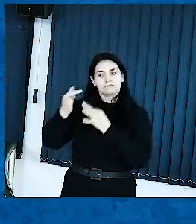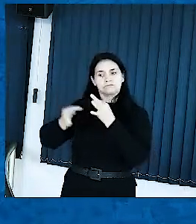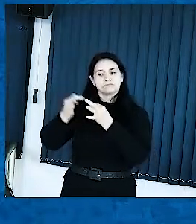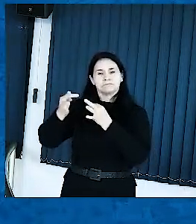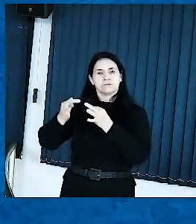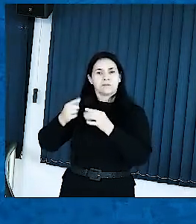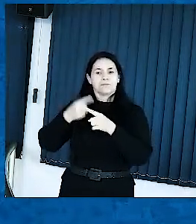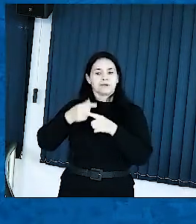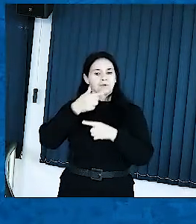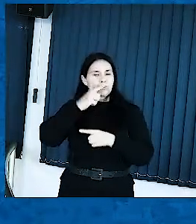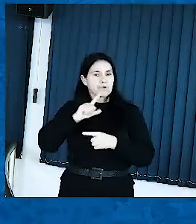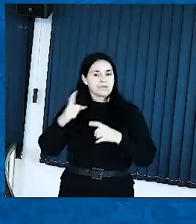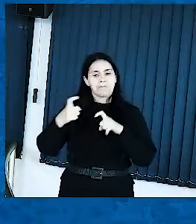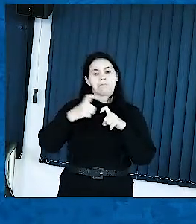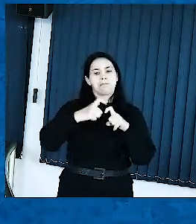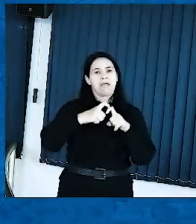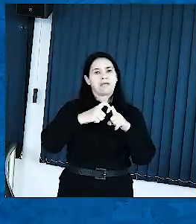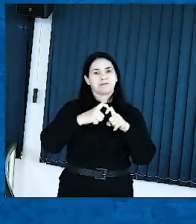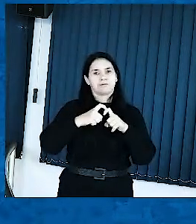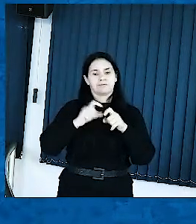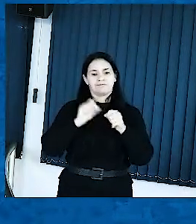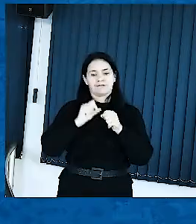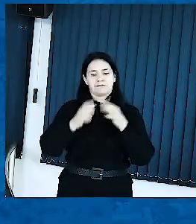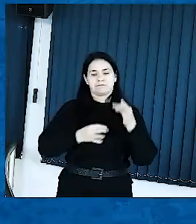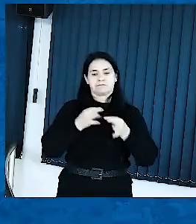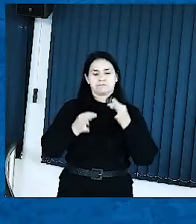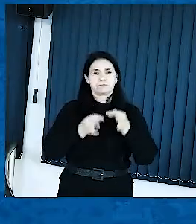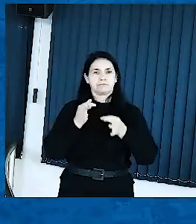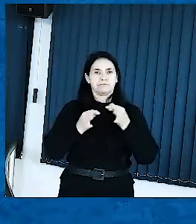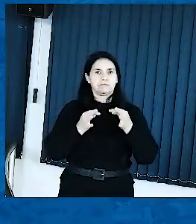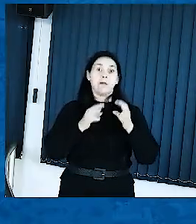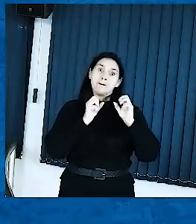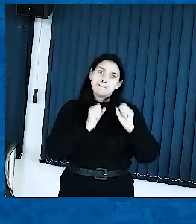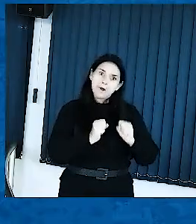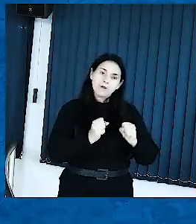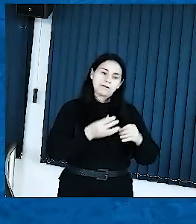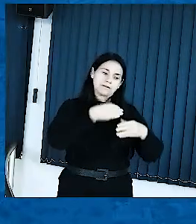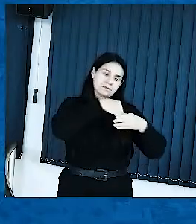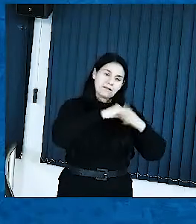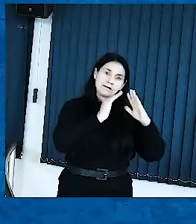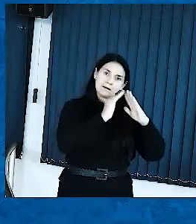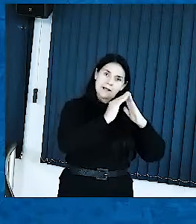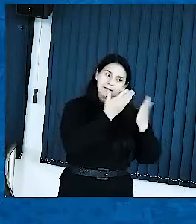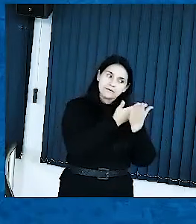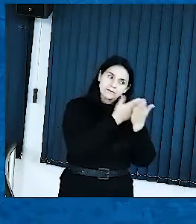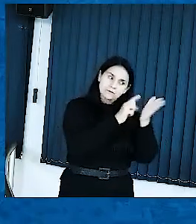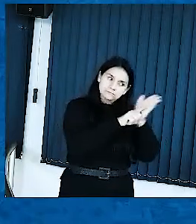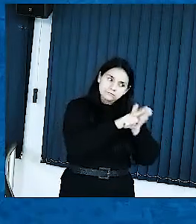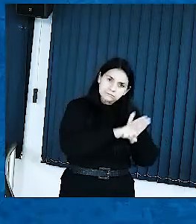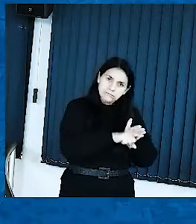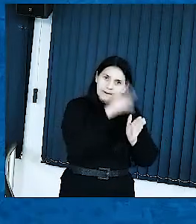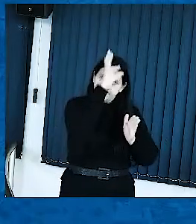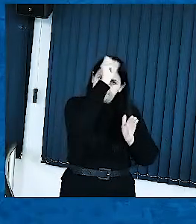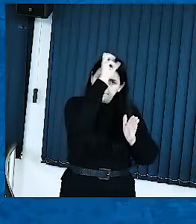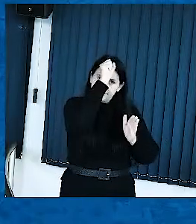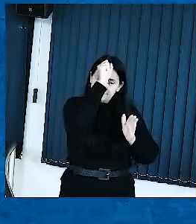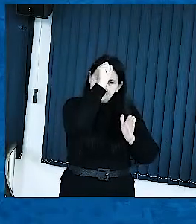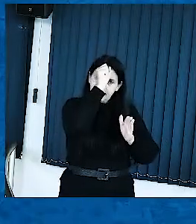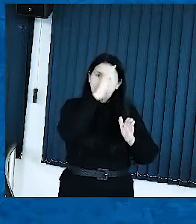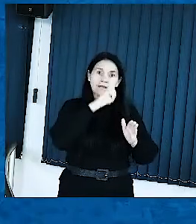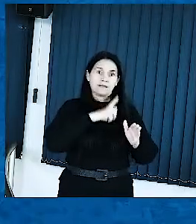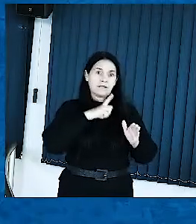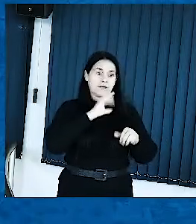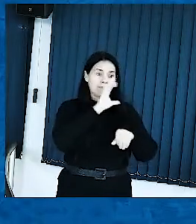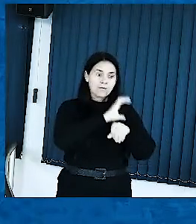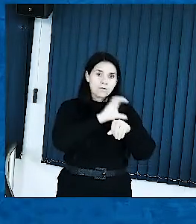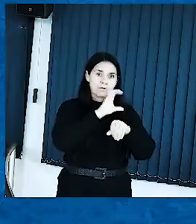não consegui terapia. Não, eu posso fazer o básico bem feito em casa. Eu posso estudar, eu posso aprender. E tem muito curso